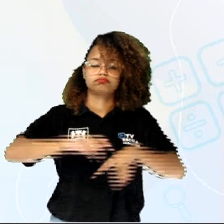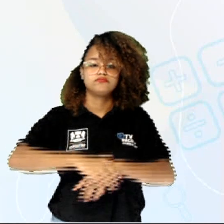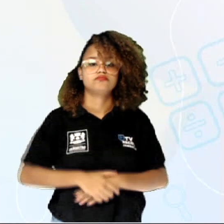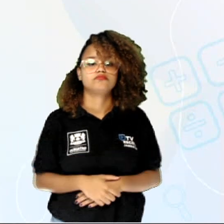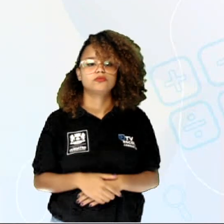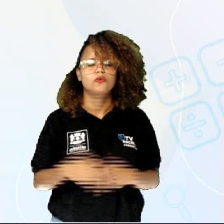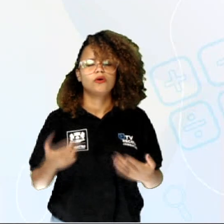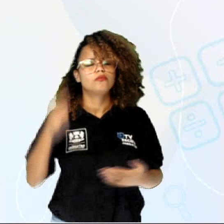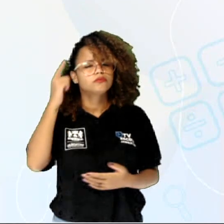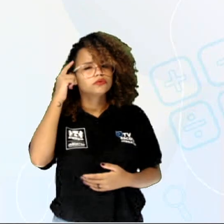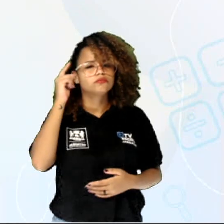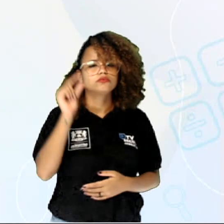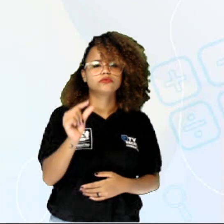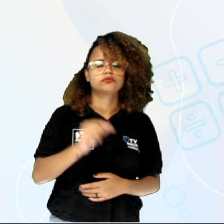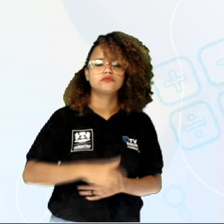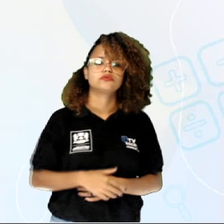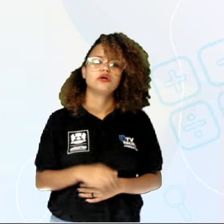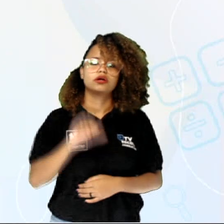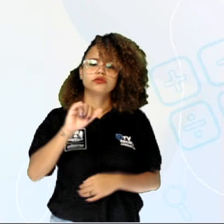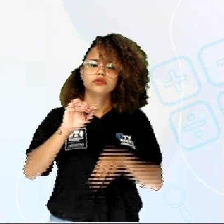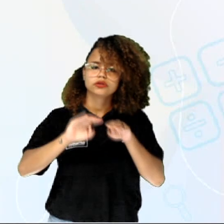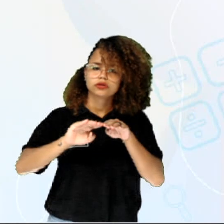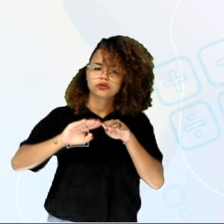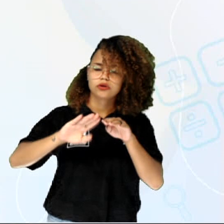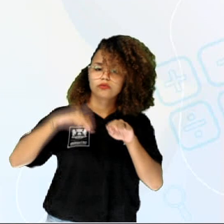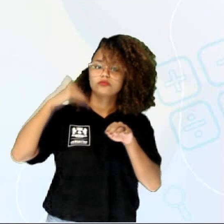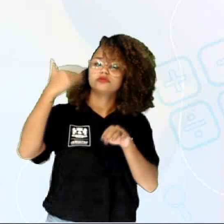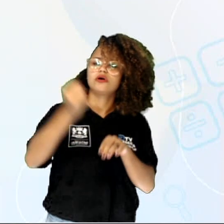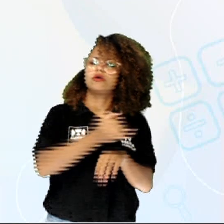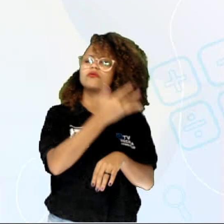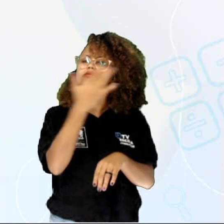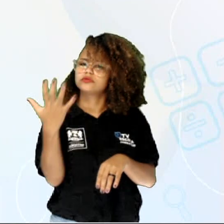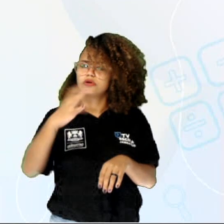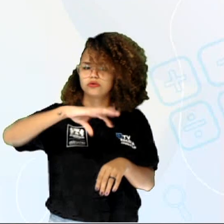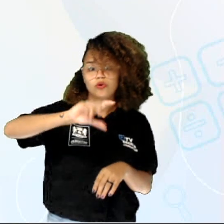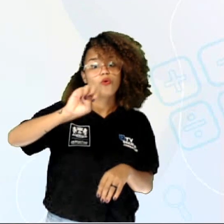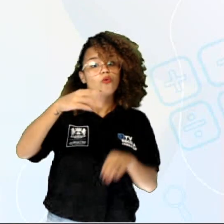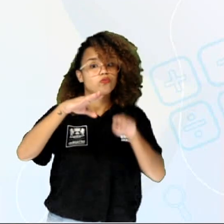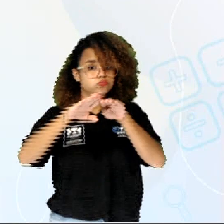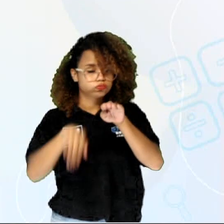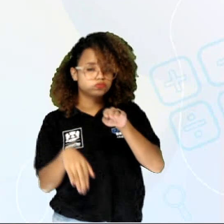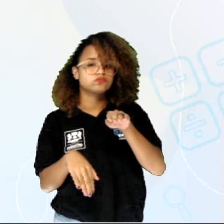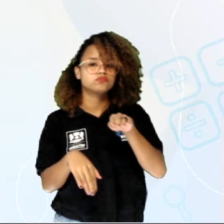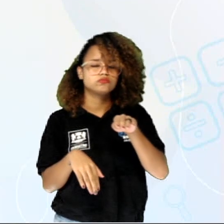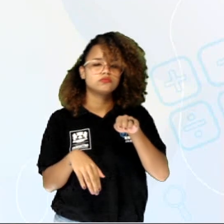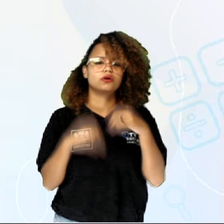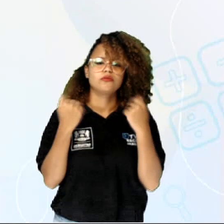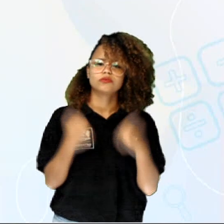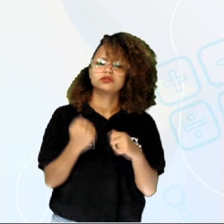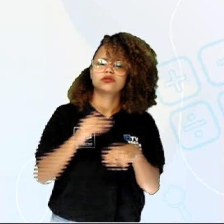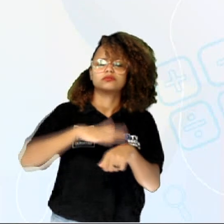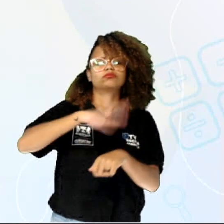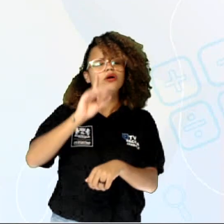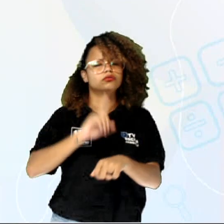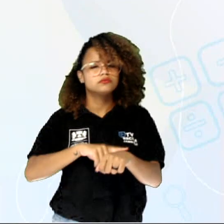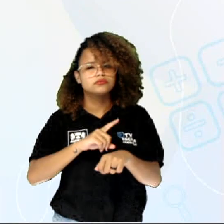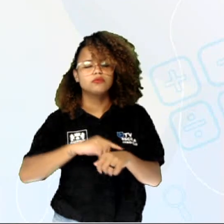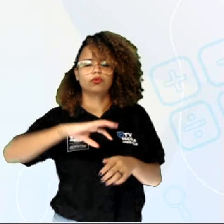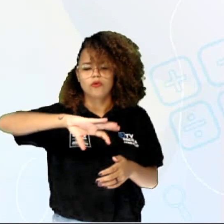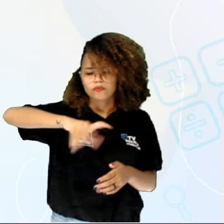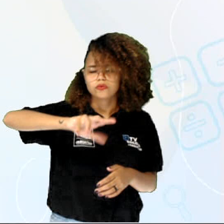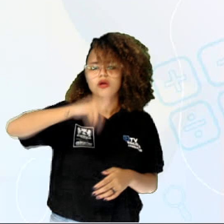ser contado ou medido. Então, as grandezas que a gente tem é as torneiras que estão sendo contadas e o tempo em